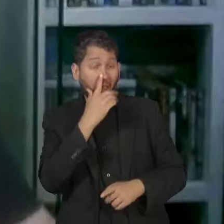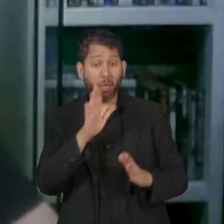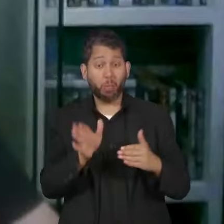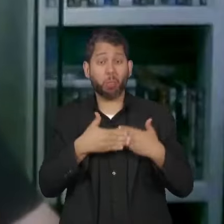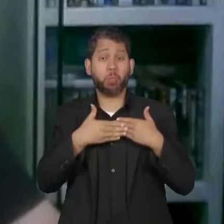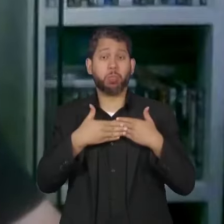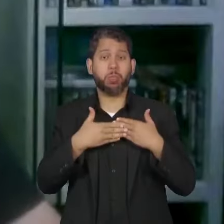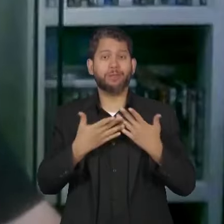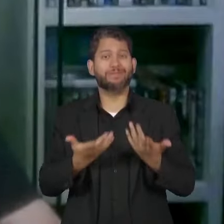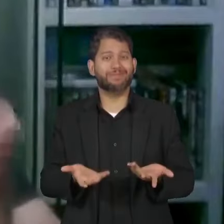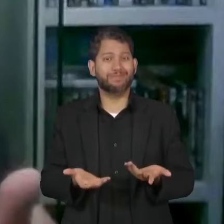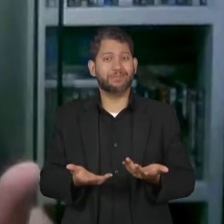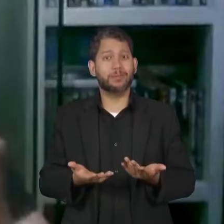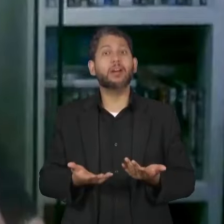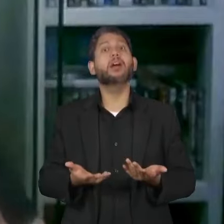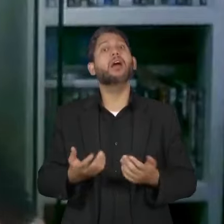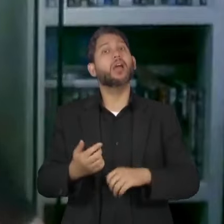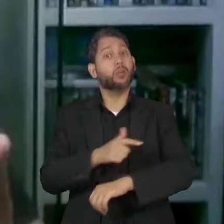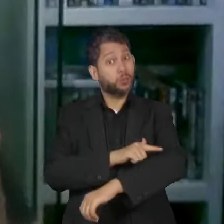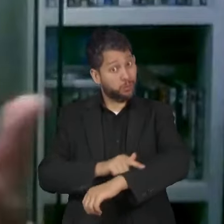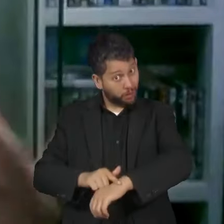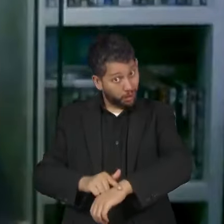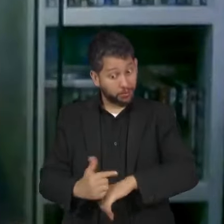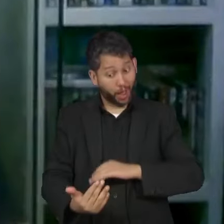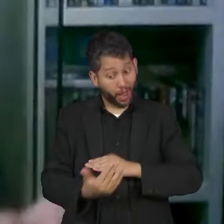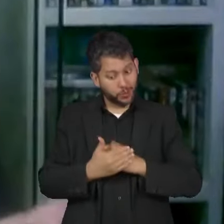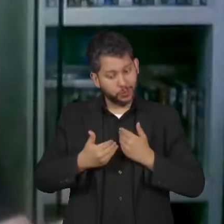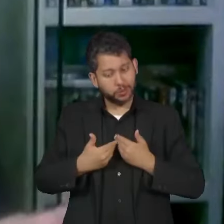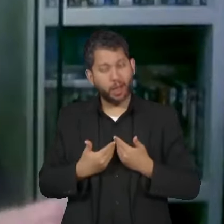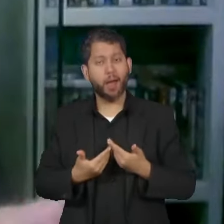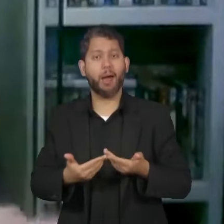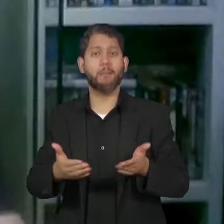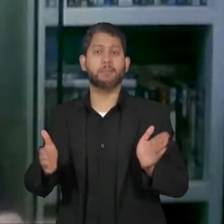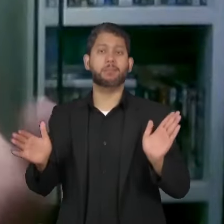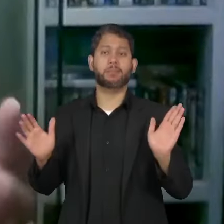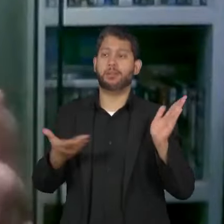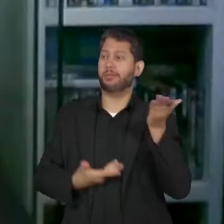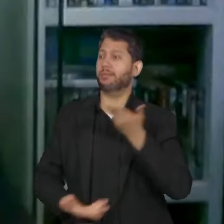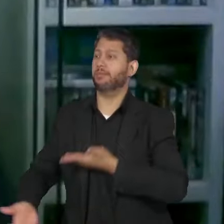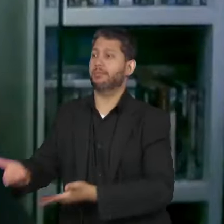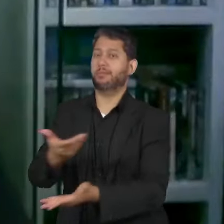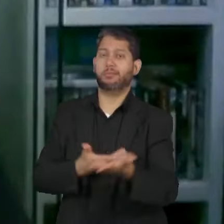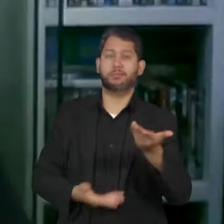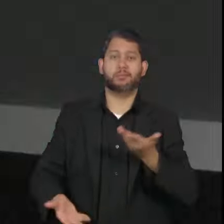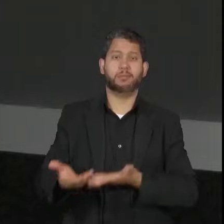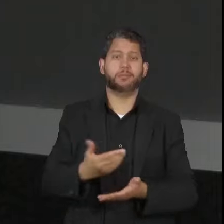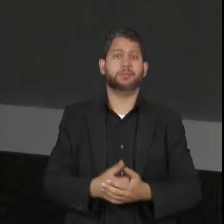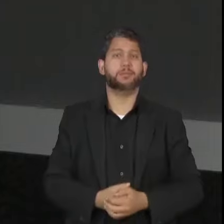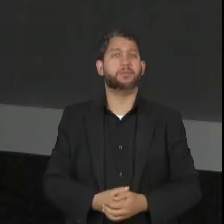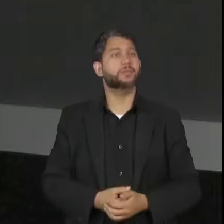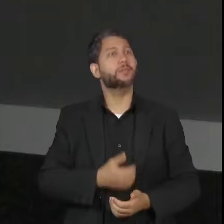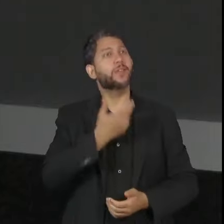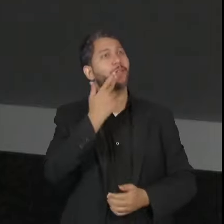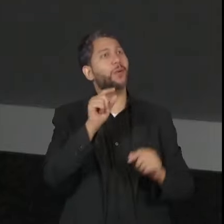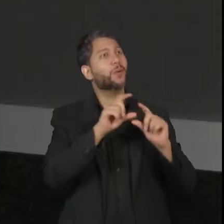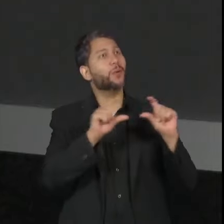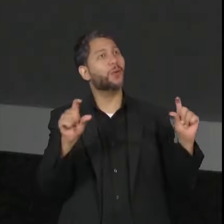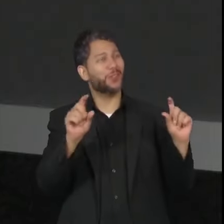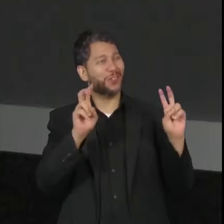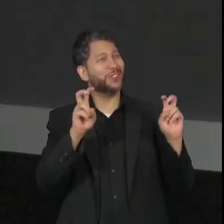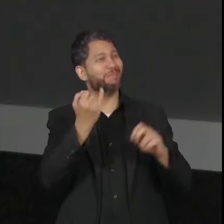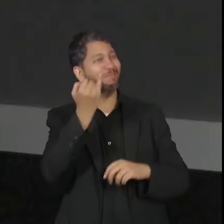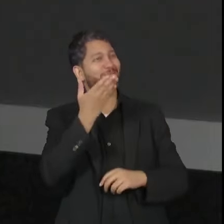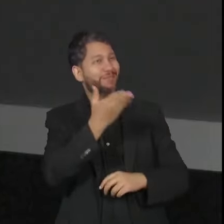fechar. A gentileza abre a gente para os outros e abre os outros para a gente. Você citou uma questão